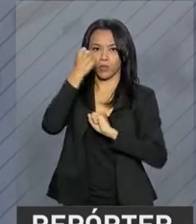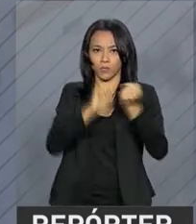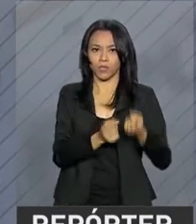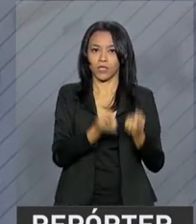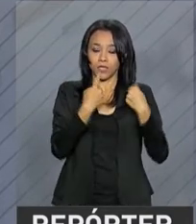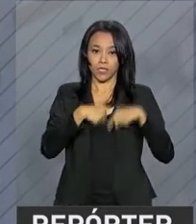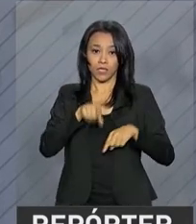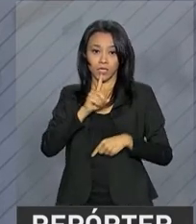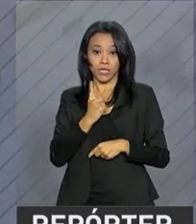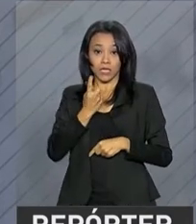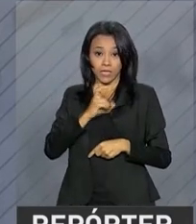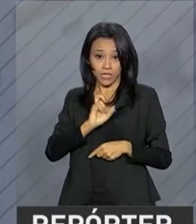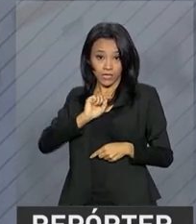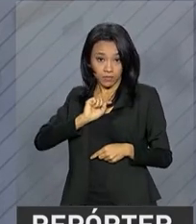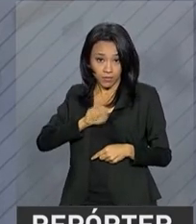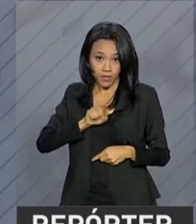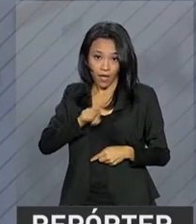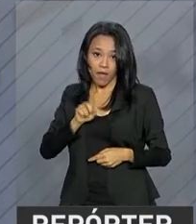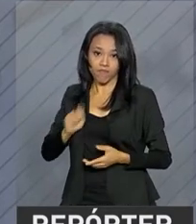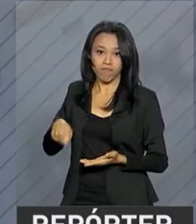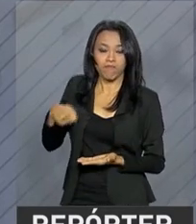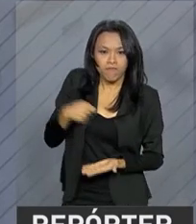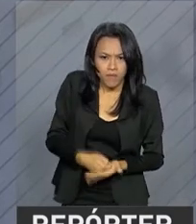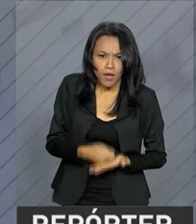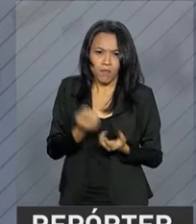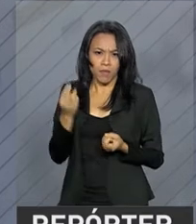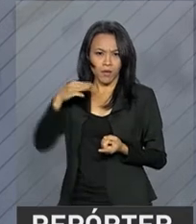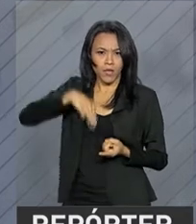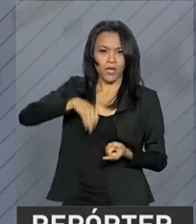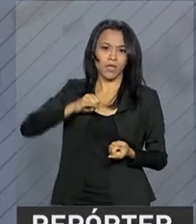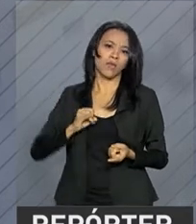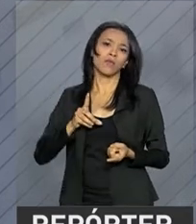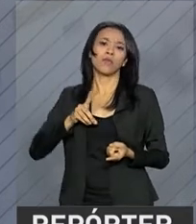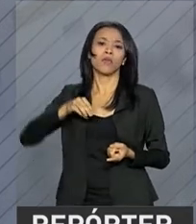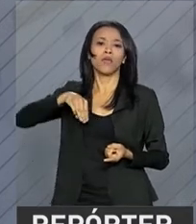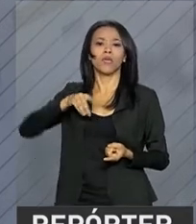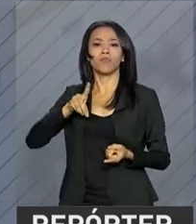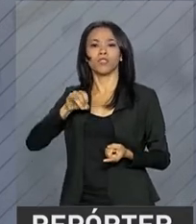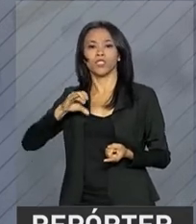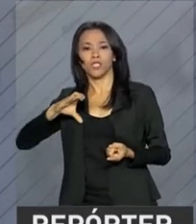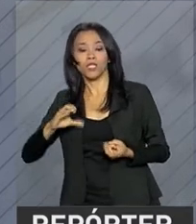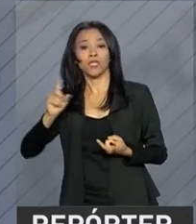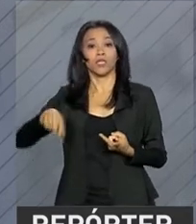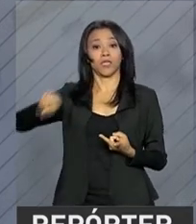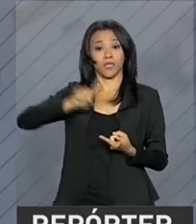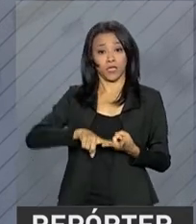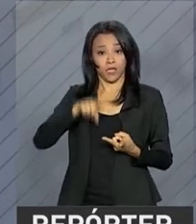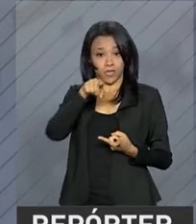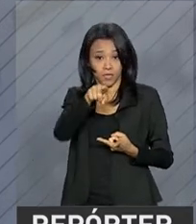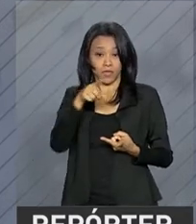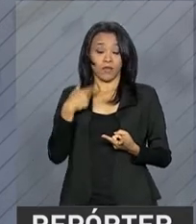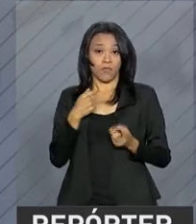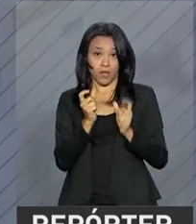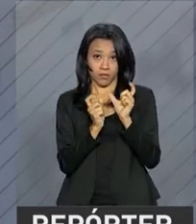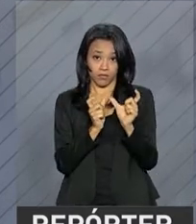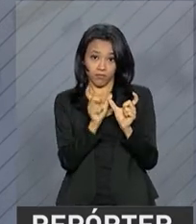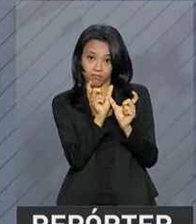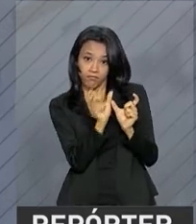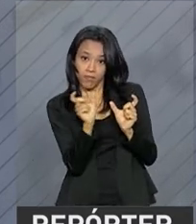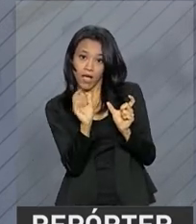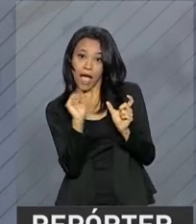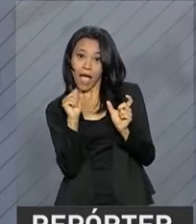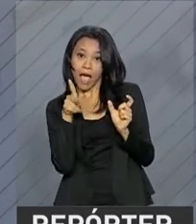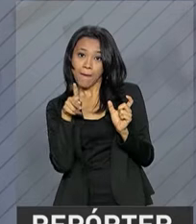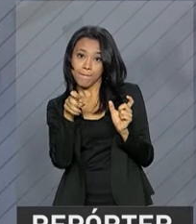são pagos pelo ministério da indústria e comércio exterior e serviços pela agência brasileira de desenvolvimento industrial e